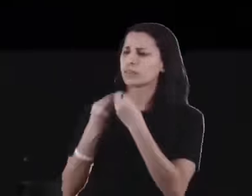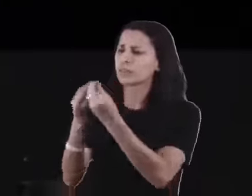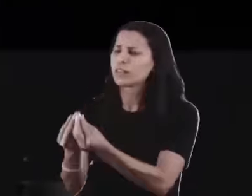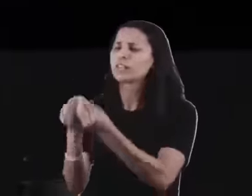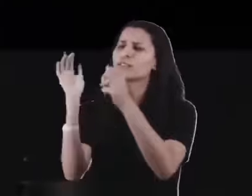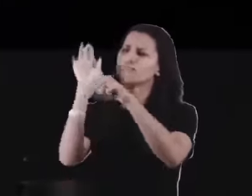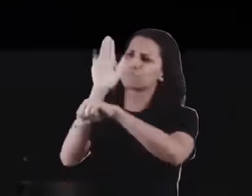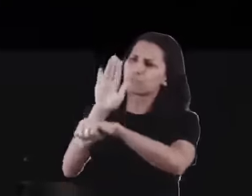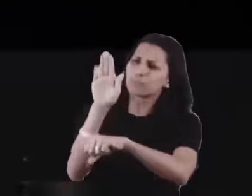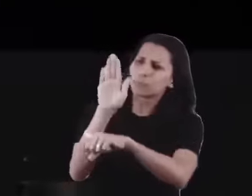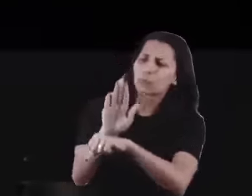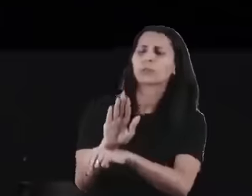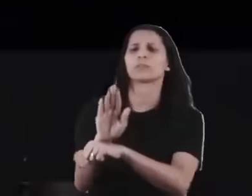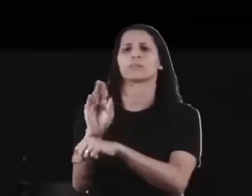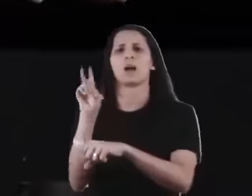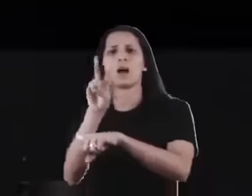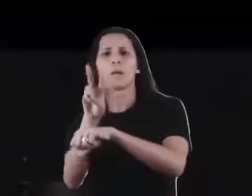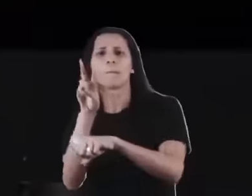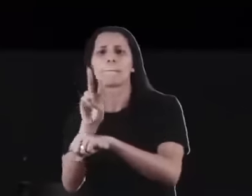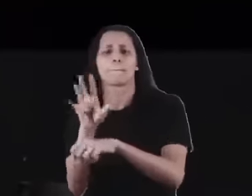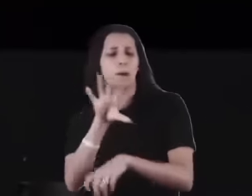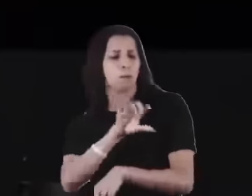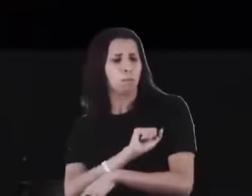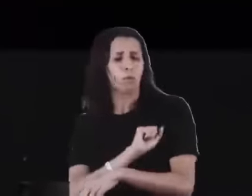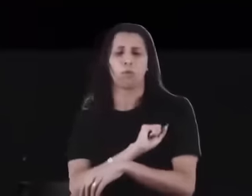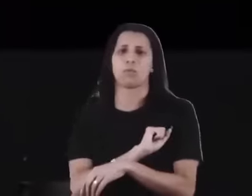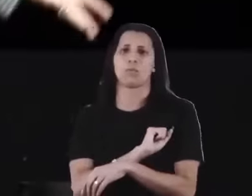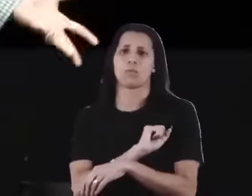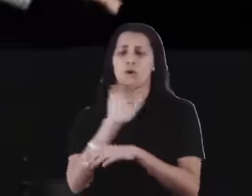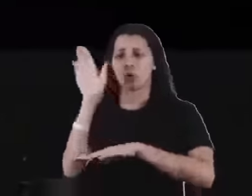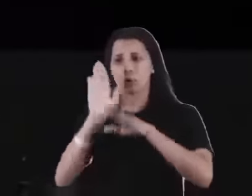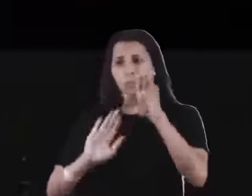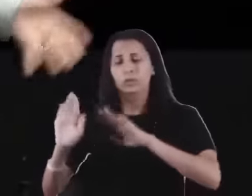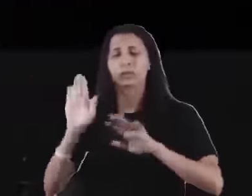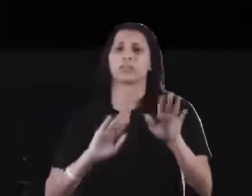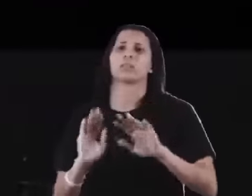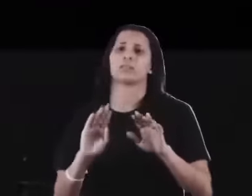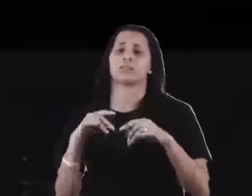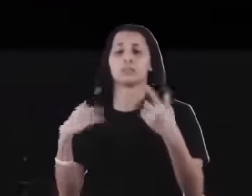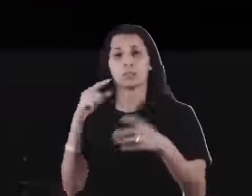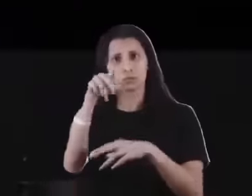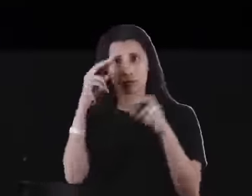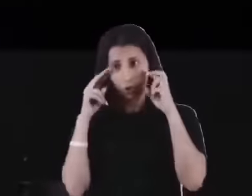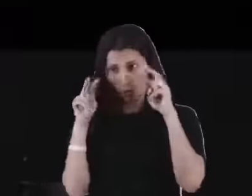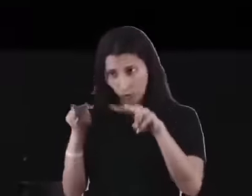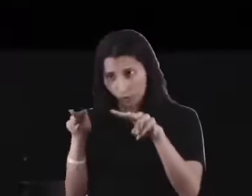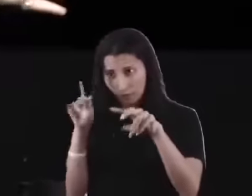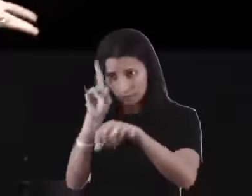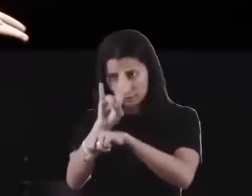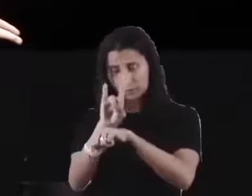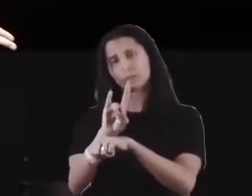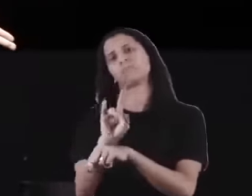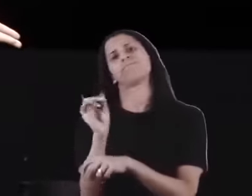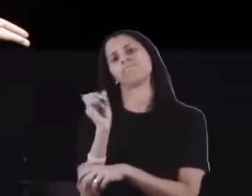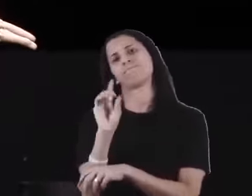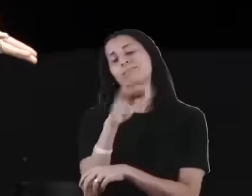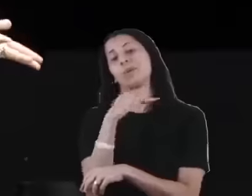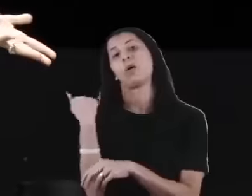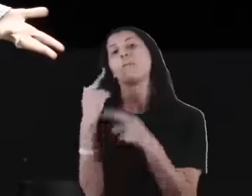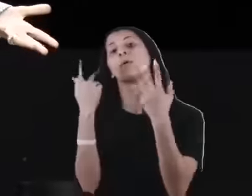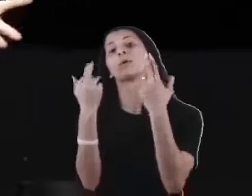amor e cuidado fosse virar as e você e você fosse enxergar com seus próprios olhos a traição é uma morte